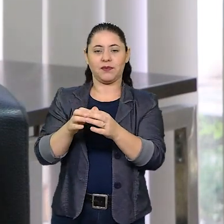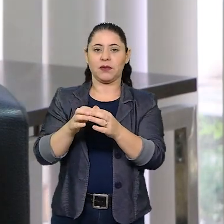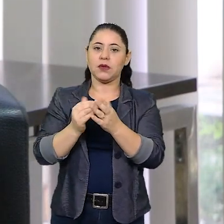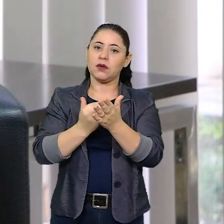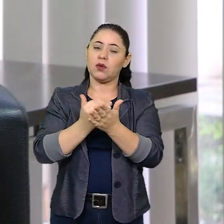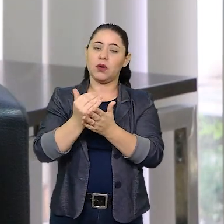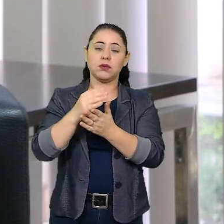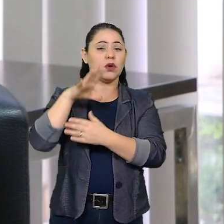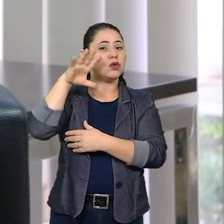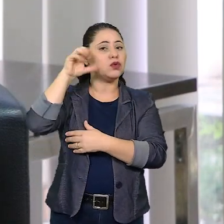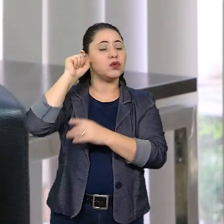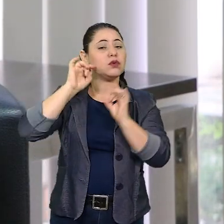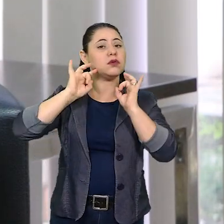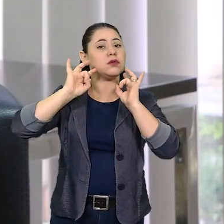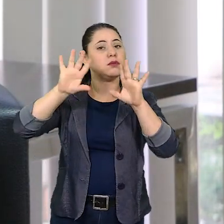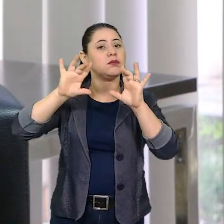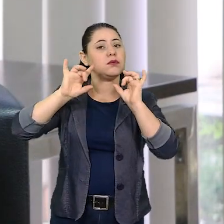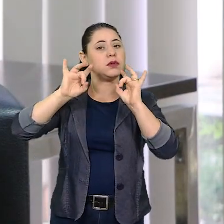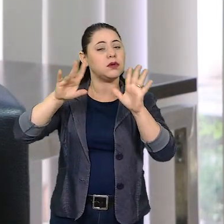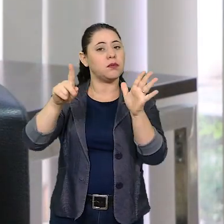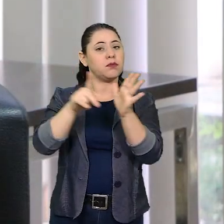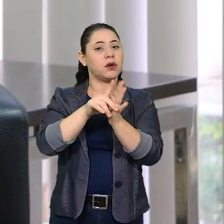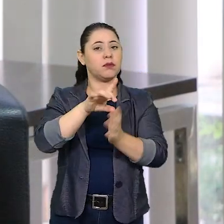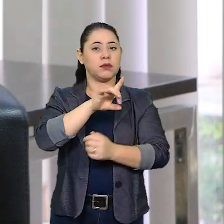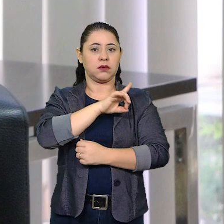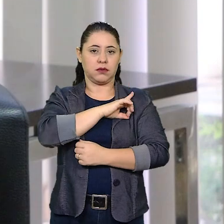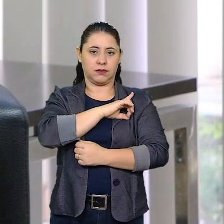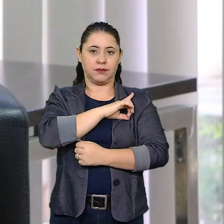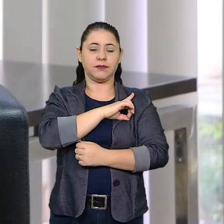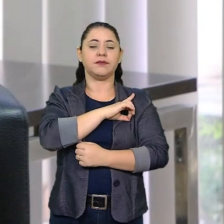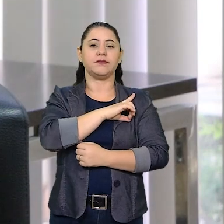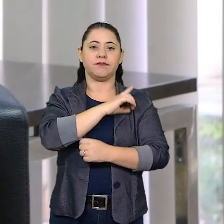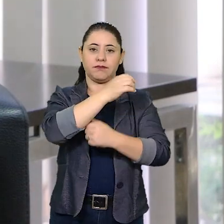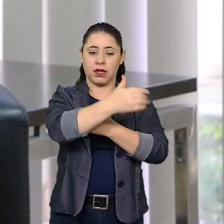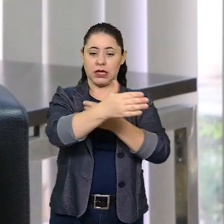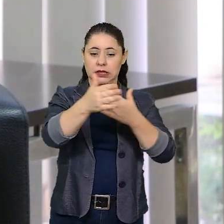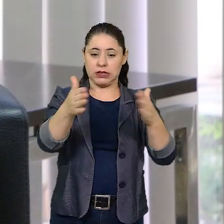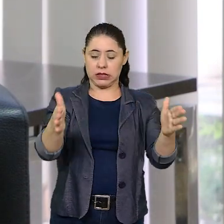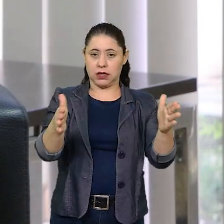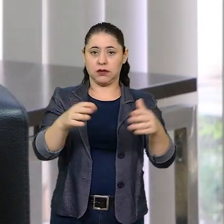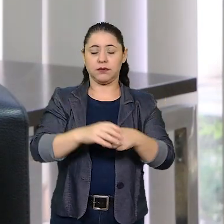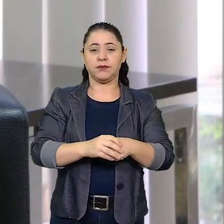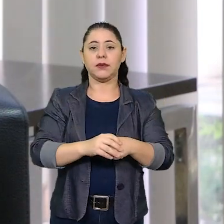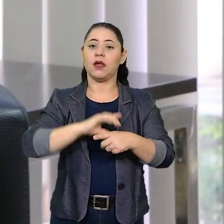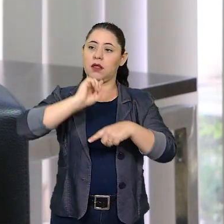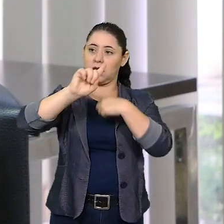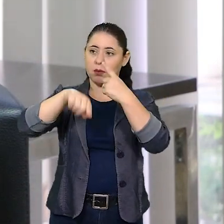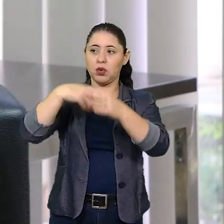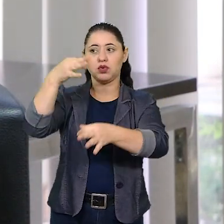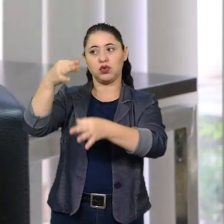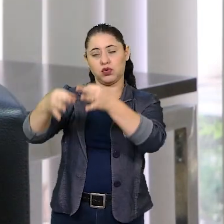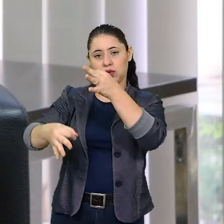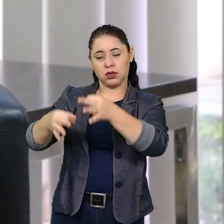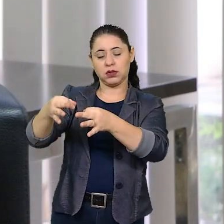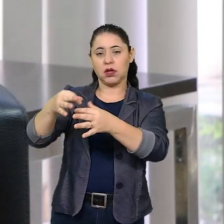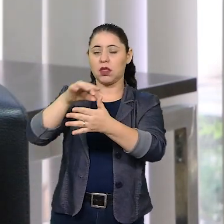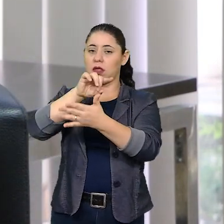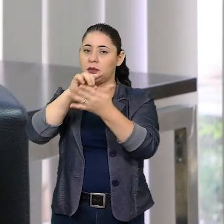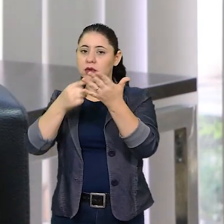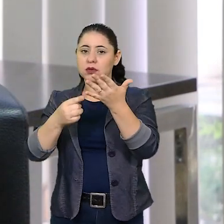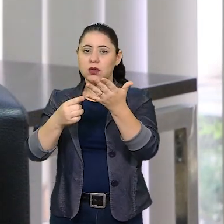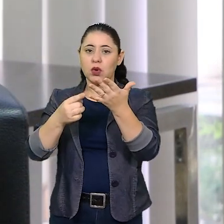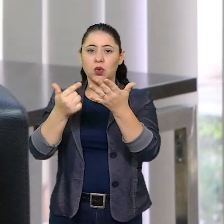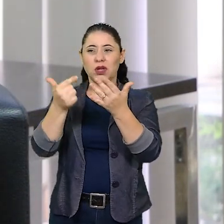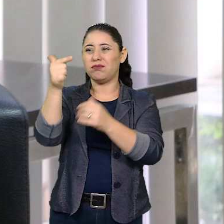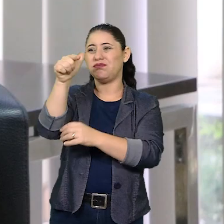E aí começa com a escuta especializada na própria delegacia e no depoimento especial em juízo, de